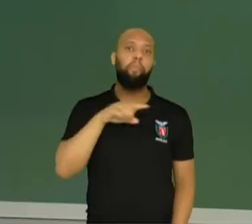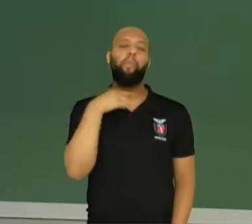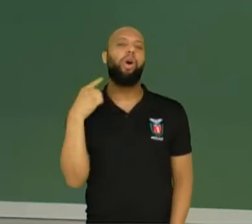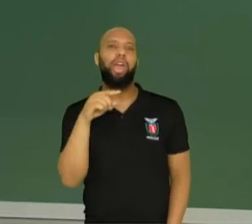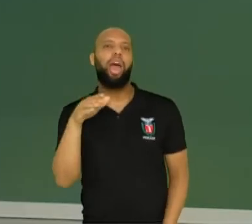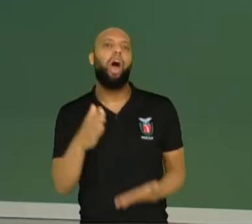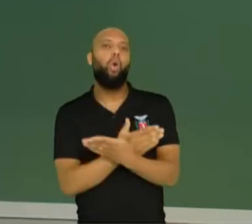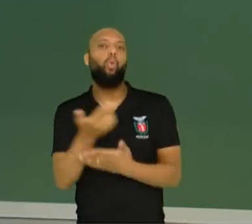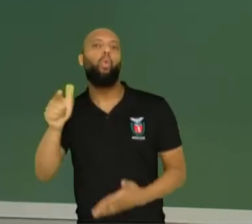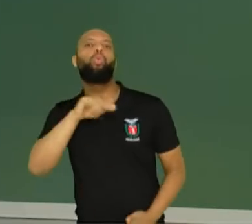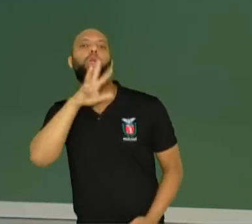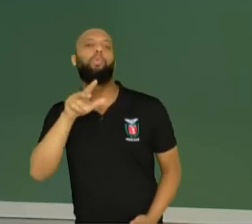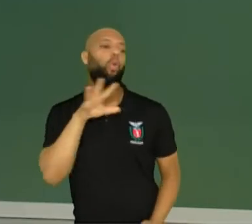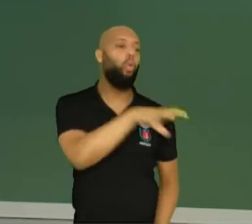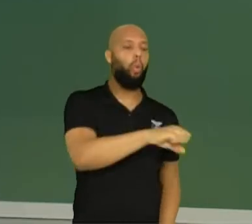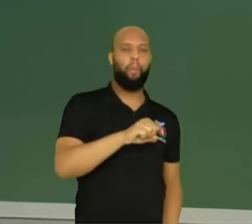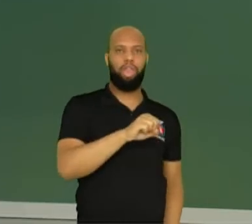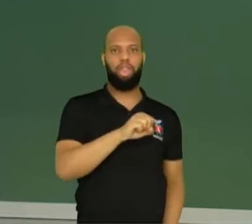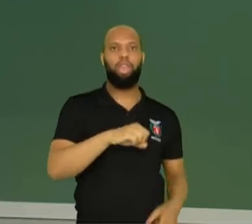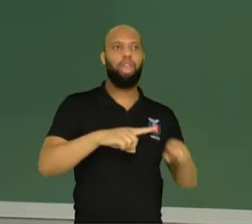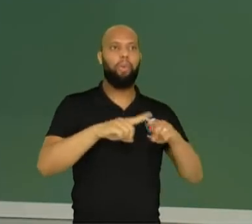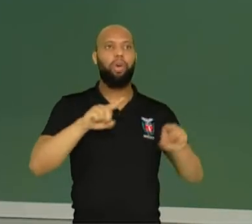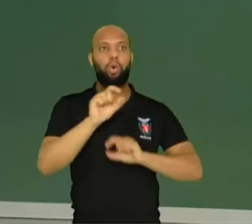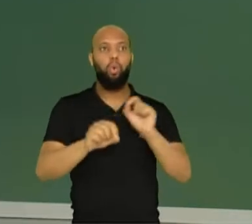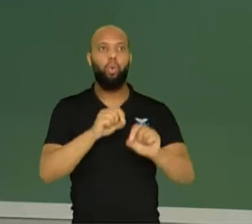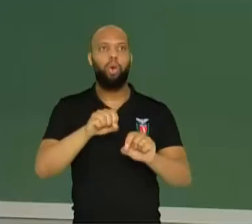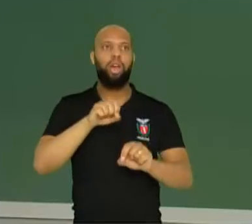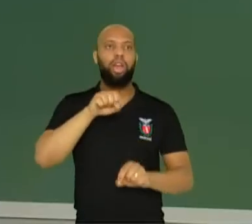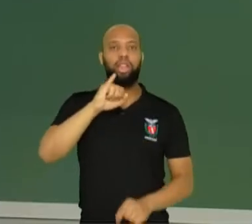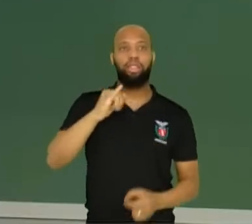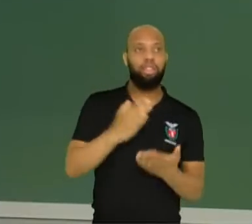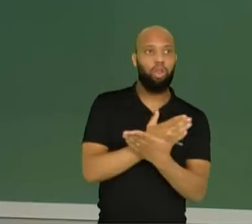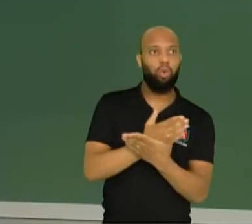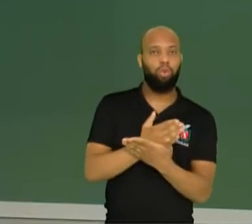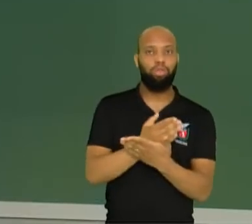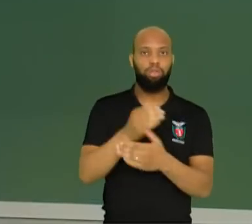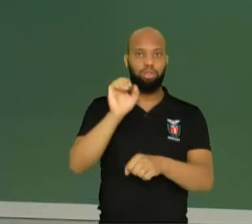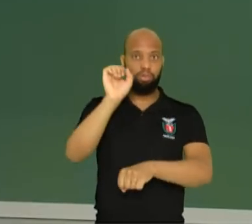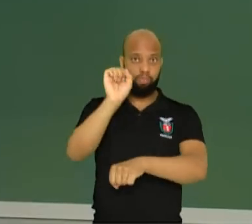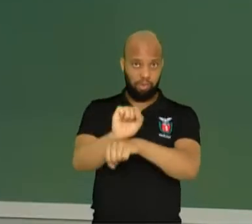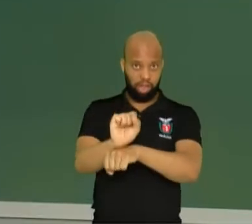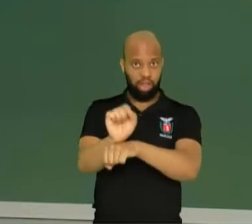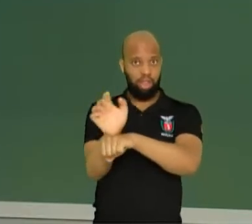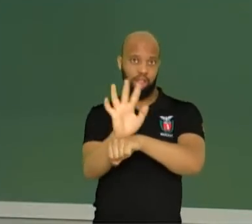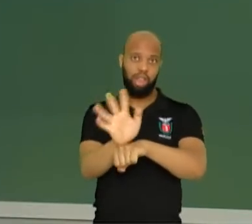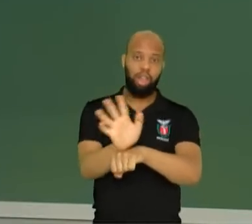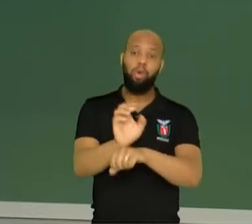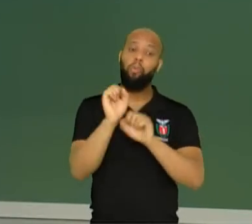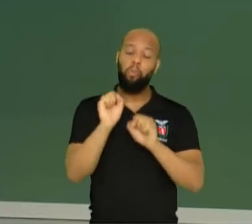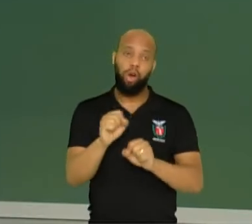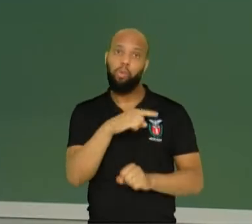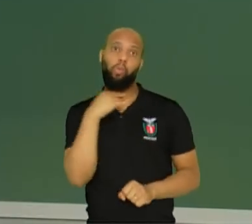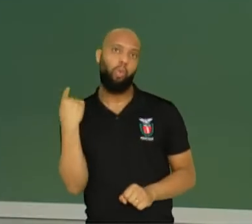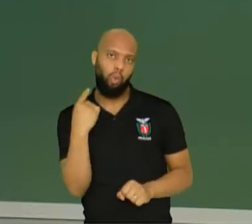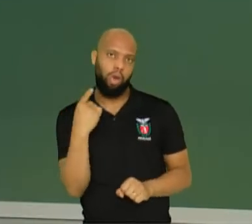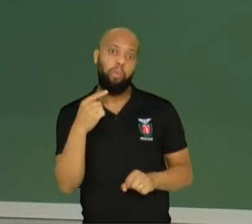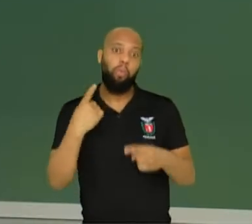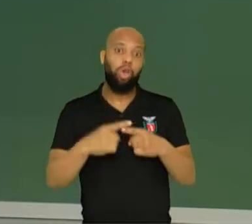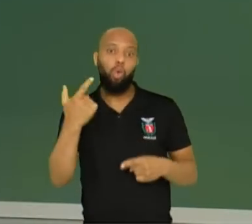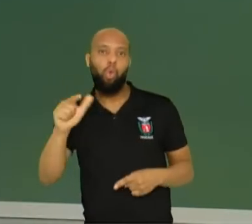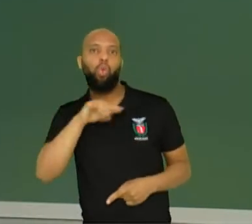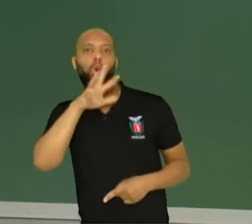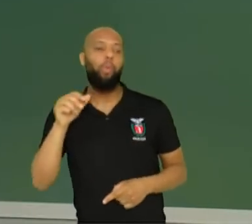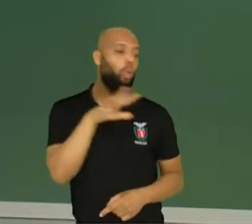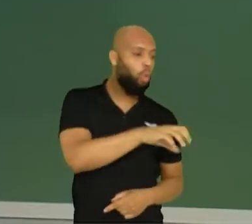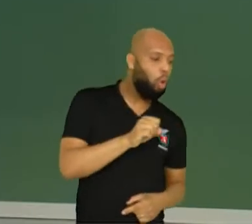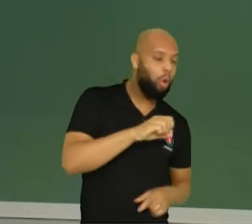O que acontece quando ela está na fase de pólipo é que ela fica mais vulnerável e aí ela pode servir de alimento para outros animais, daí ela acaba morrendo. Fora isso,